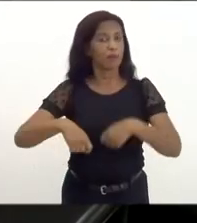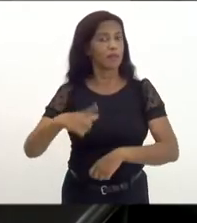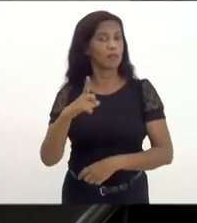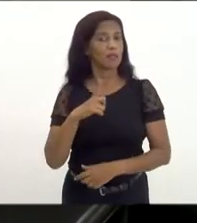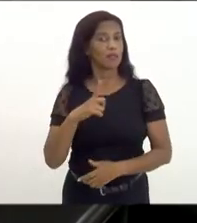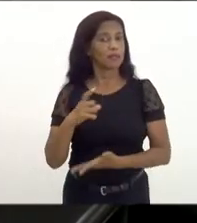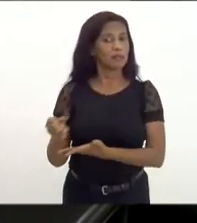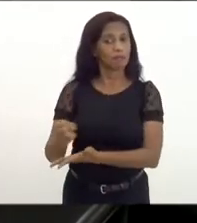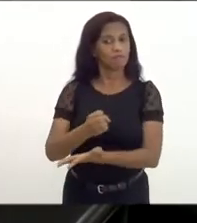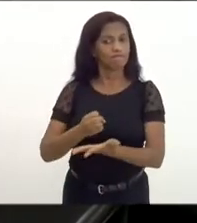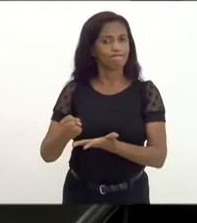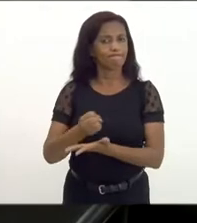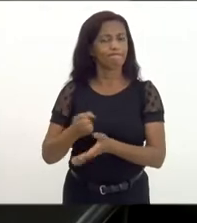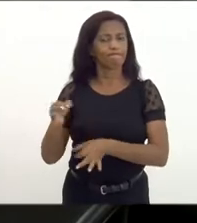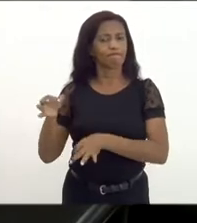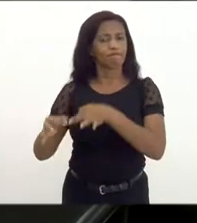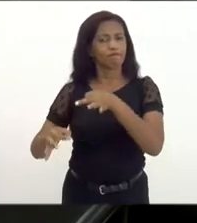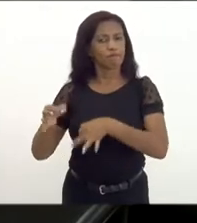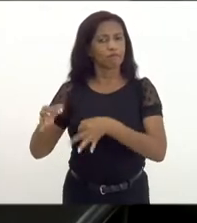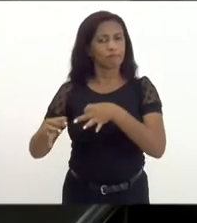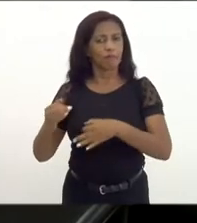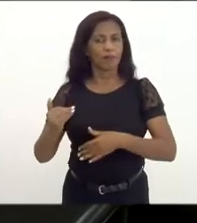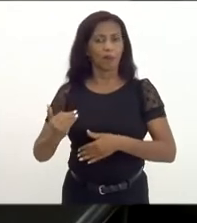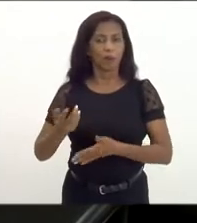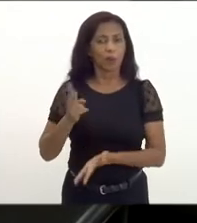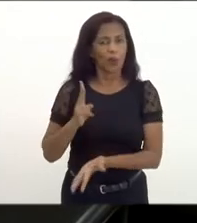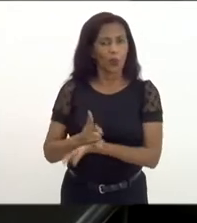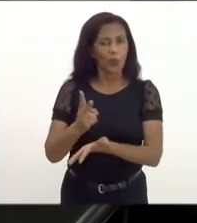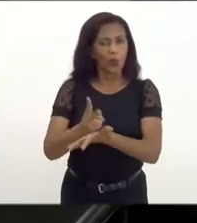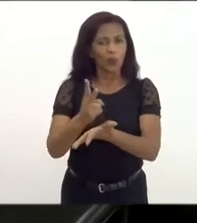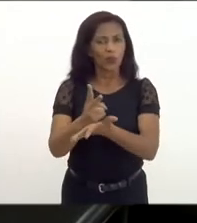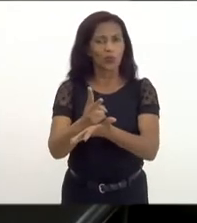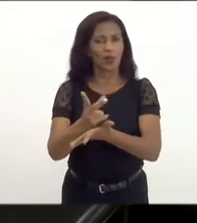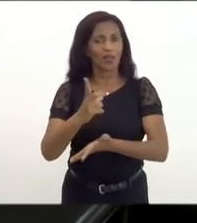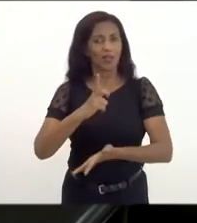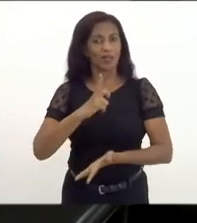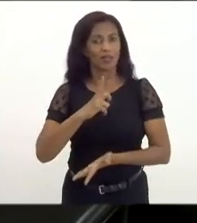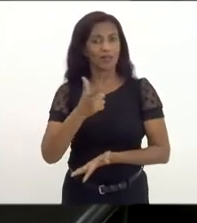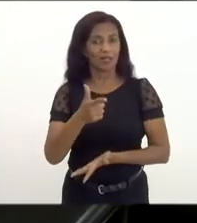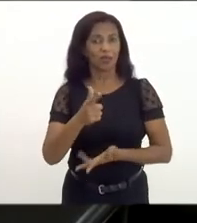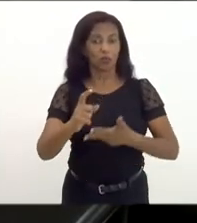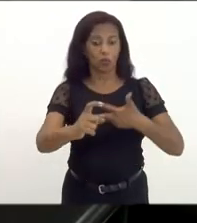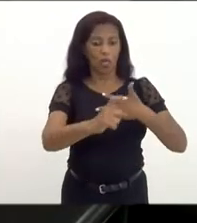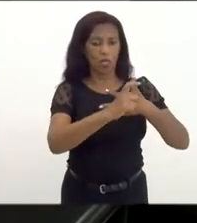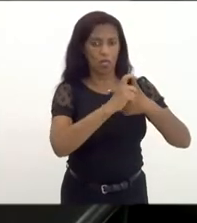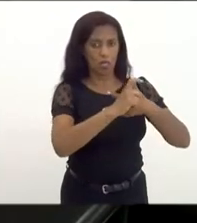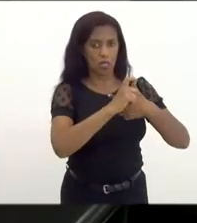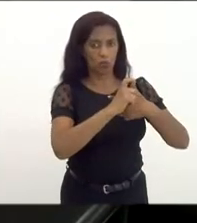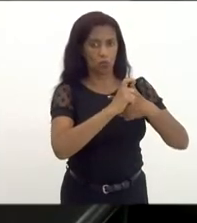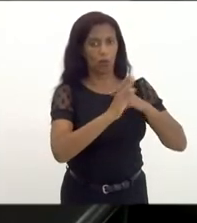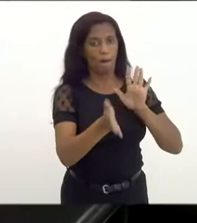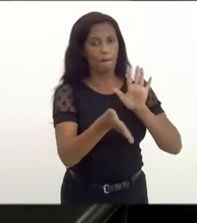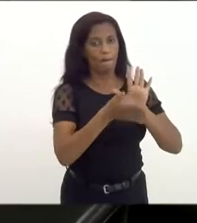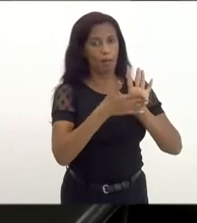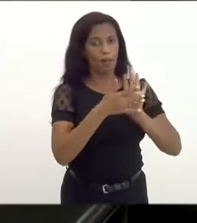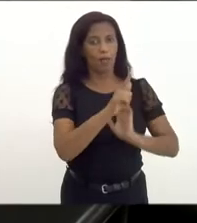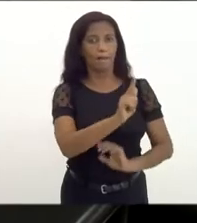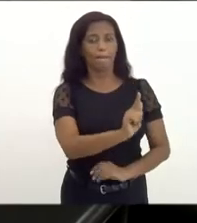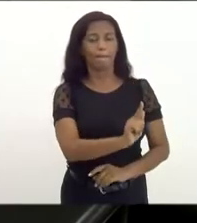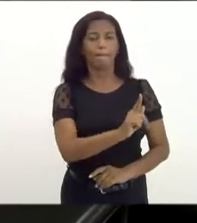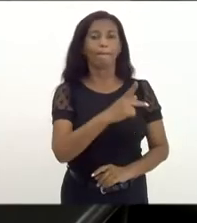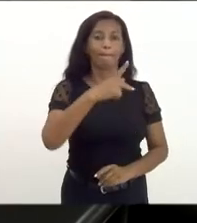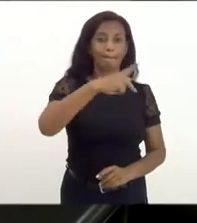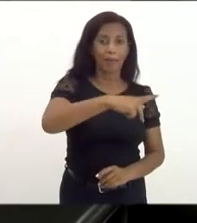precisa ter um embasamento jurídico Para poder seguir adiante recebendo no caso do executivo um parecer da pgr